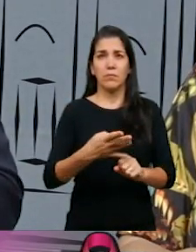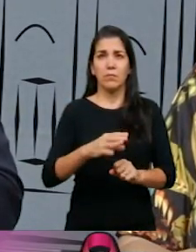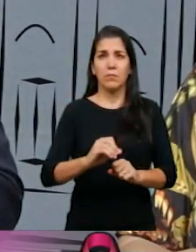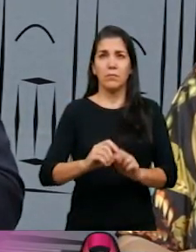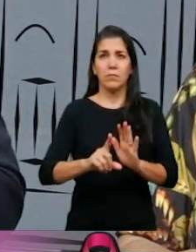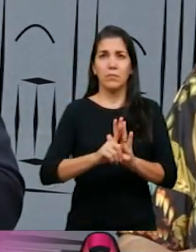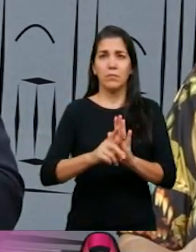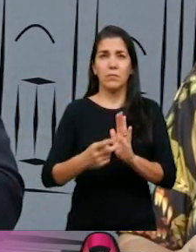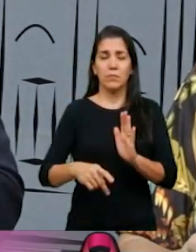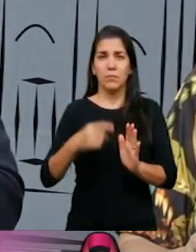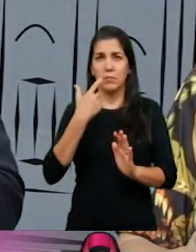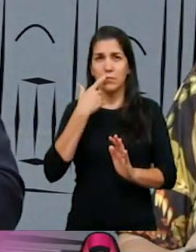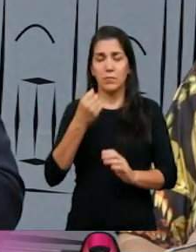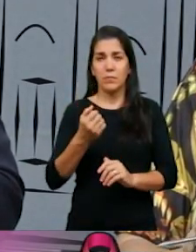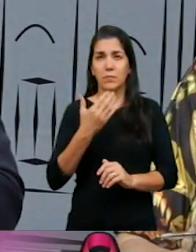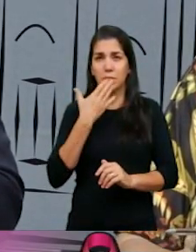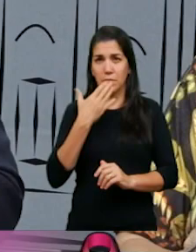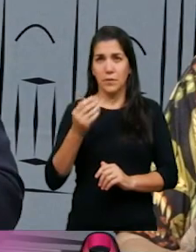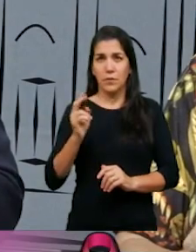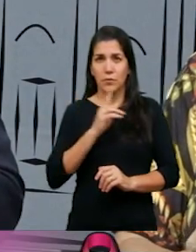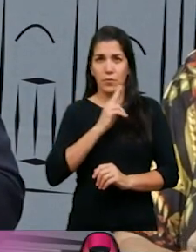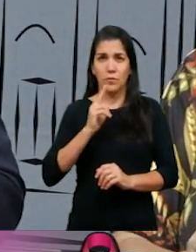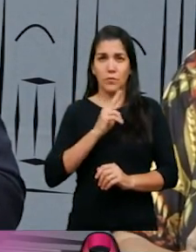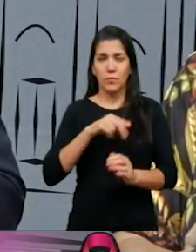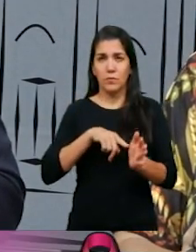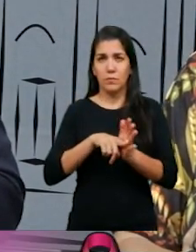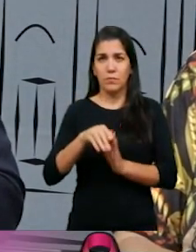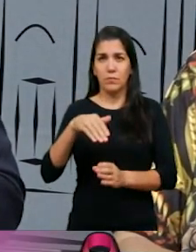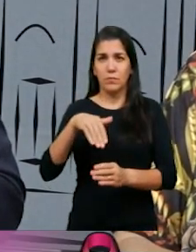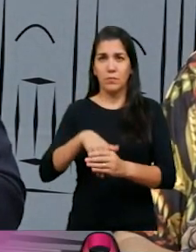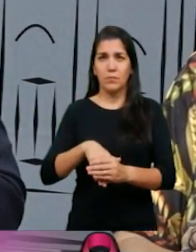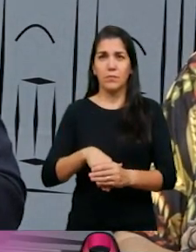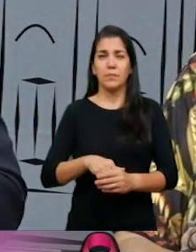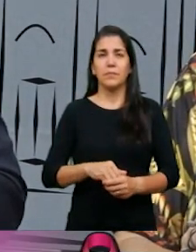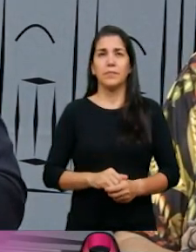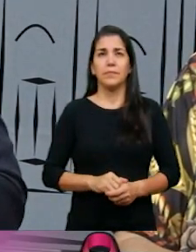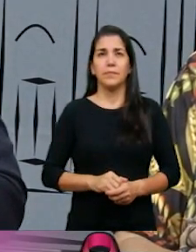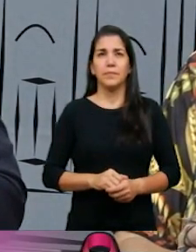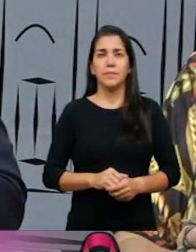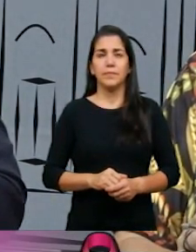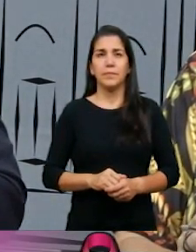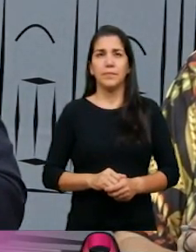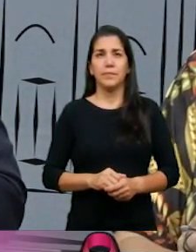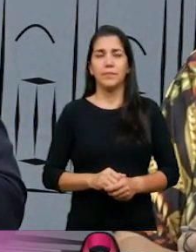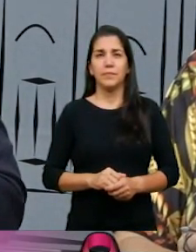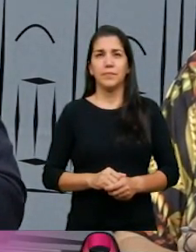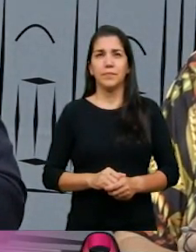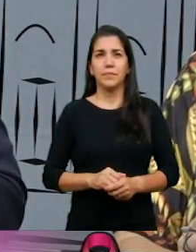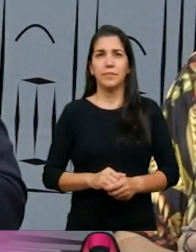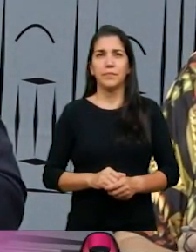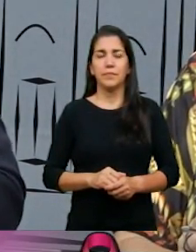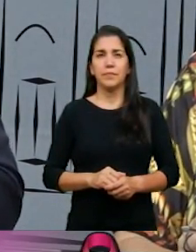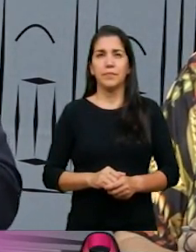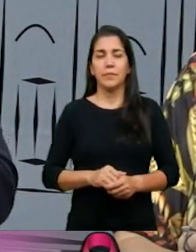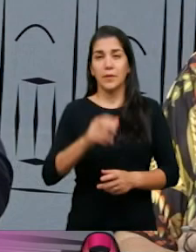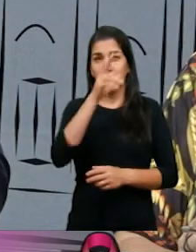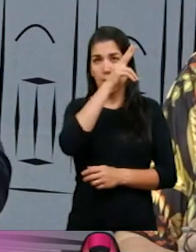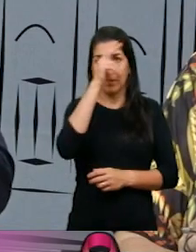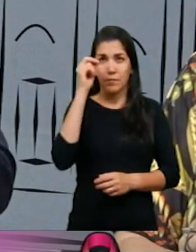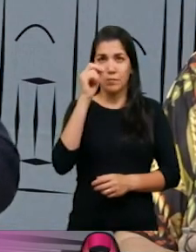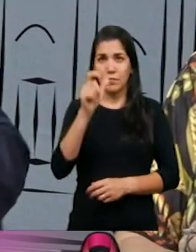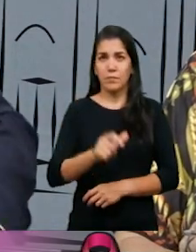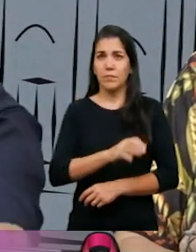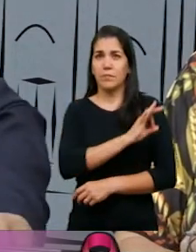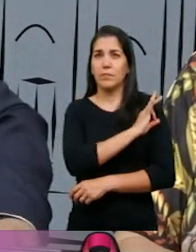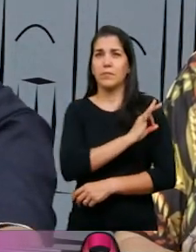do Município, solicito o regime de urgência na sua apreciação. Atenciosamente, Dilador Borges Damasceno,